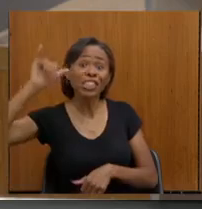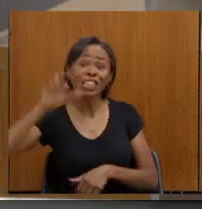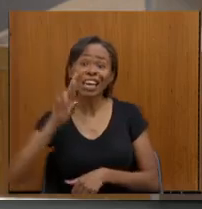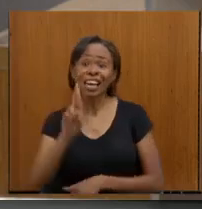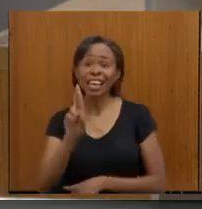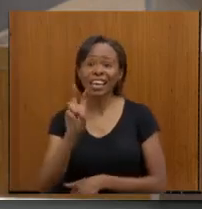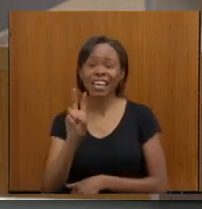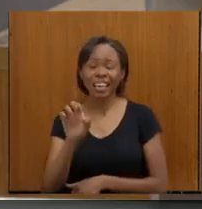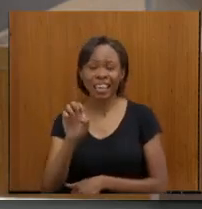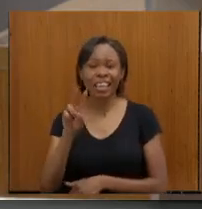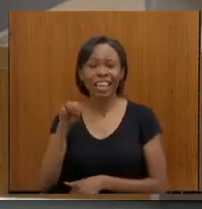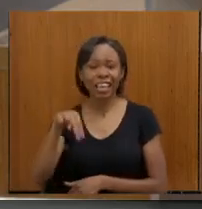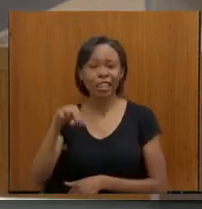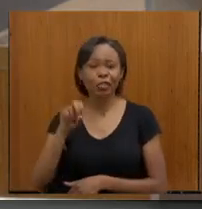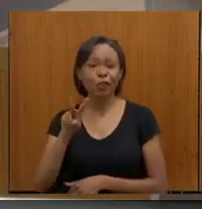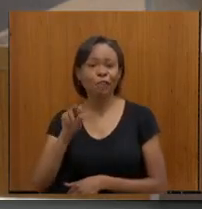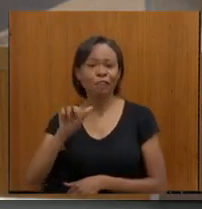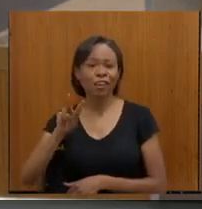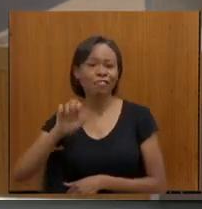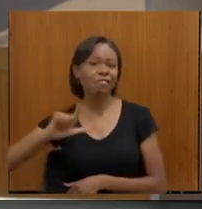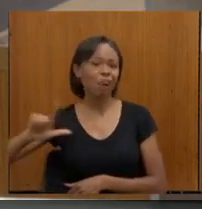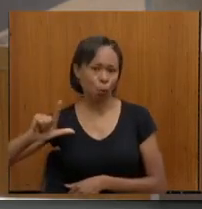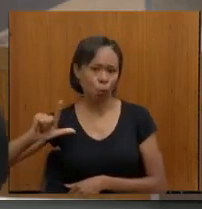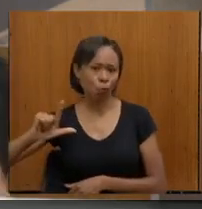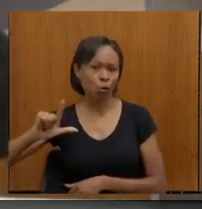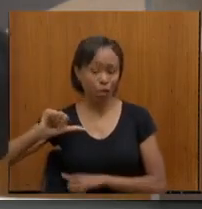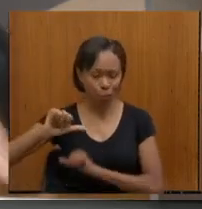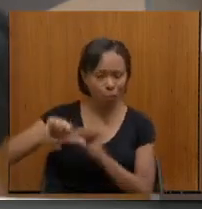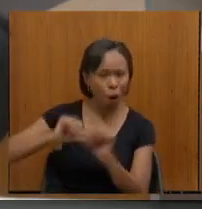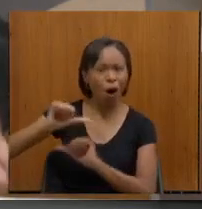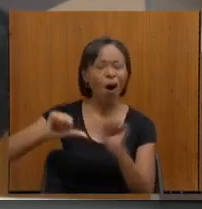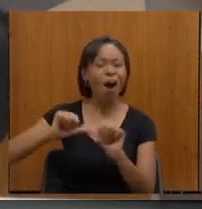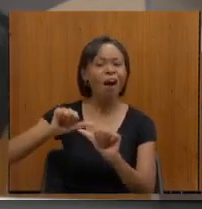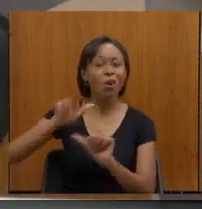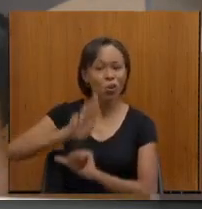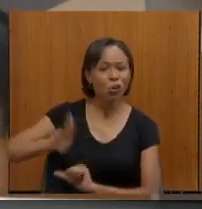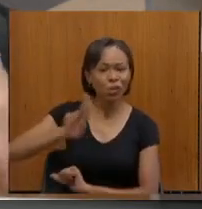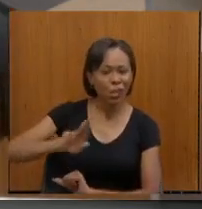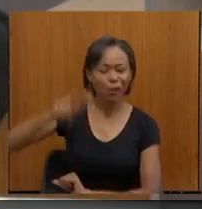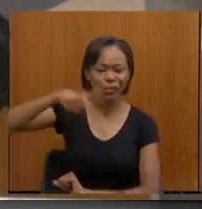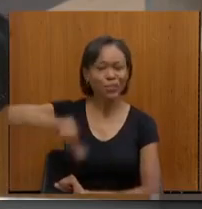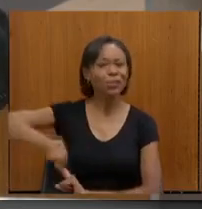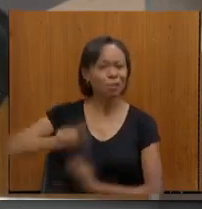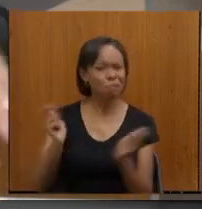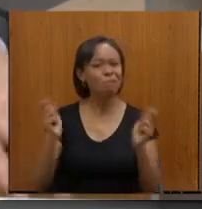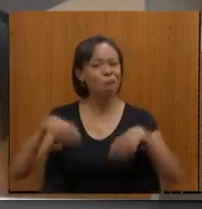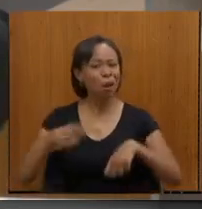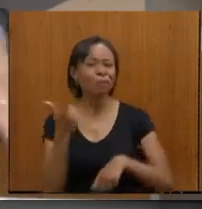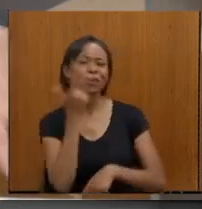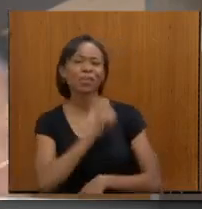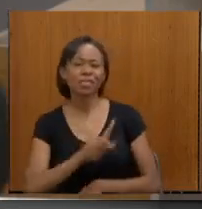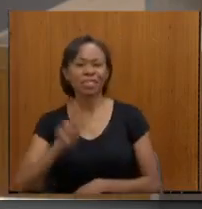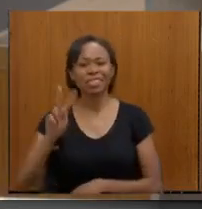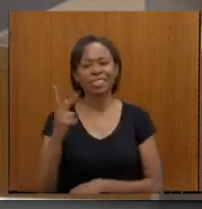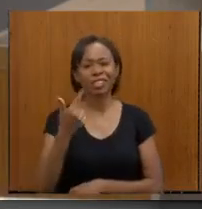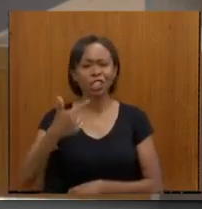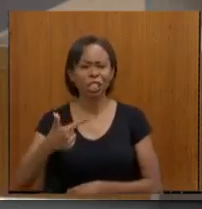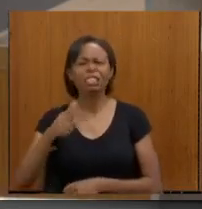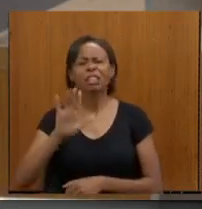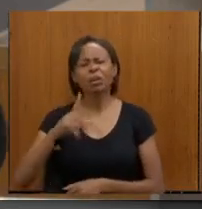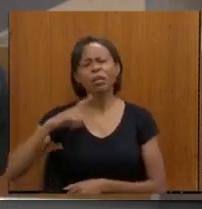para se conseguir o hidrogênio né E aí as diversas rotas vão recebemos todas essas cores diferentes